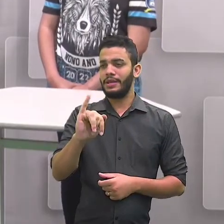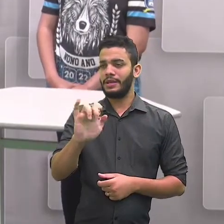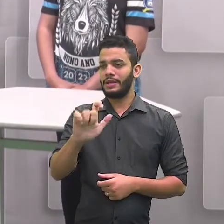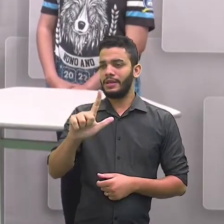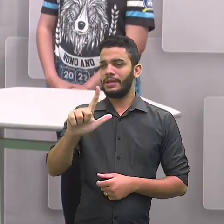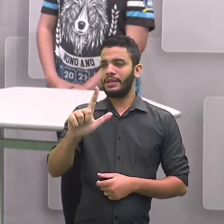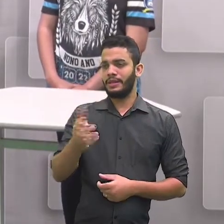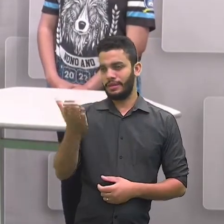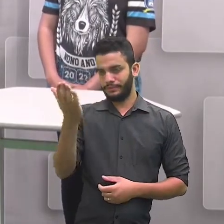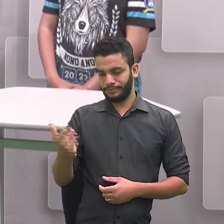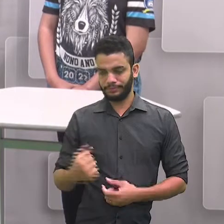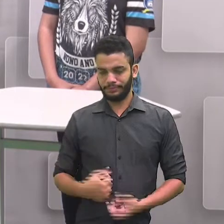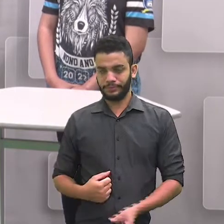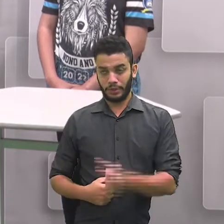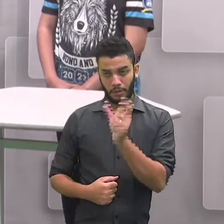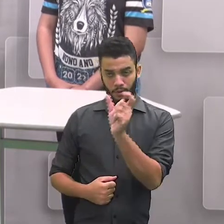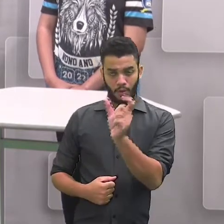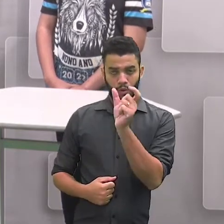Sua palavra é